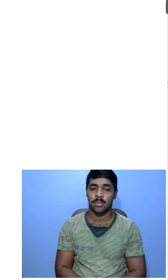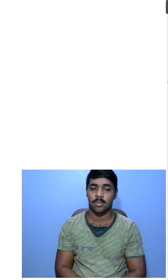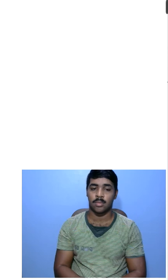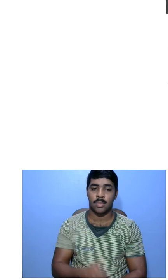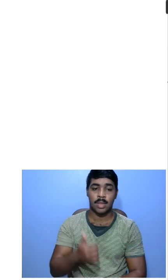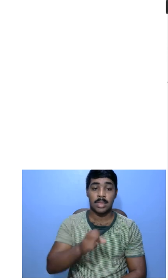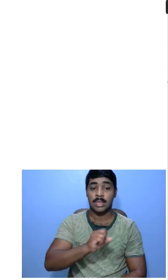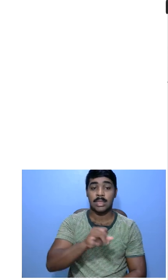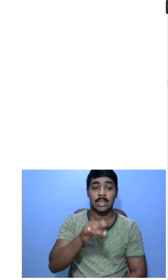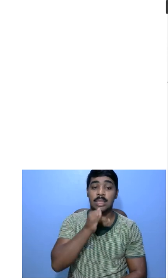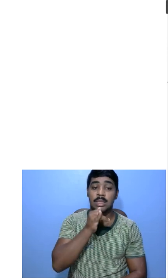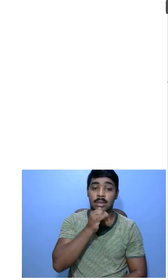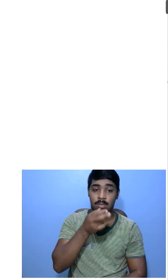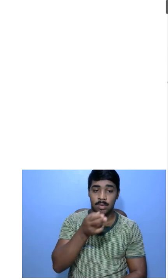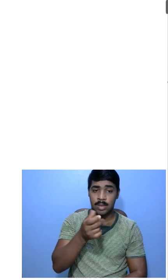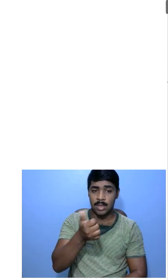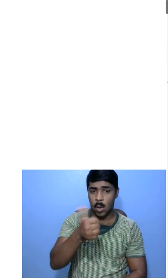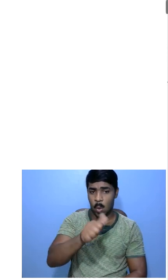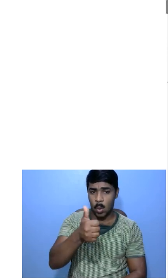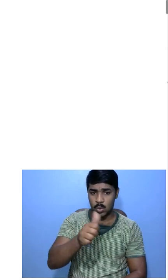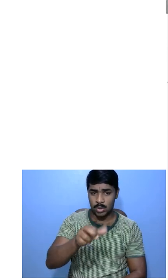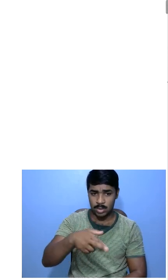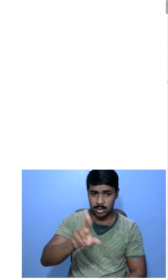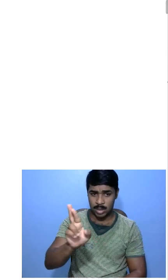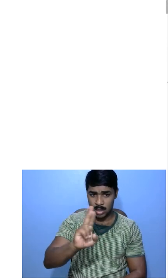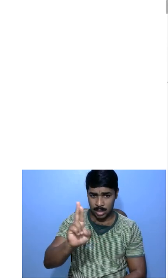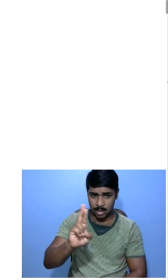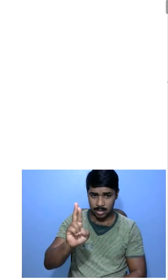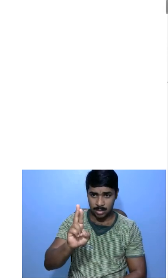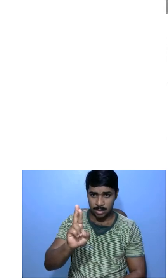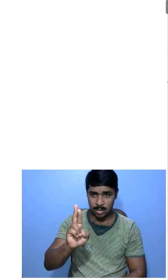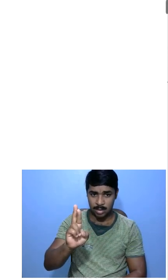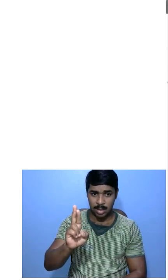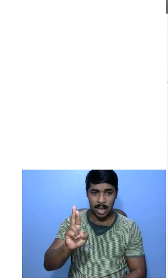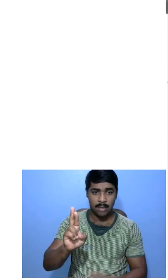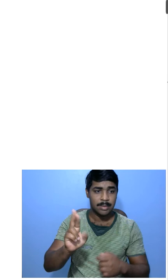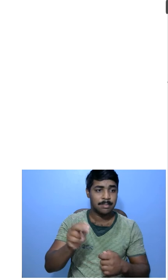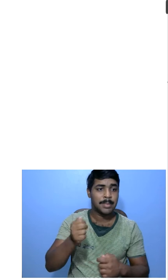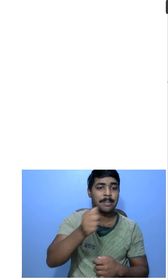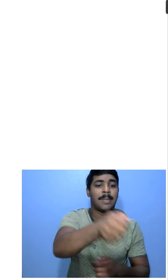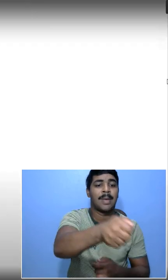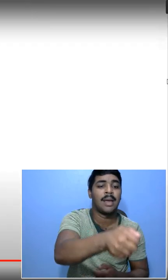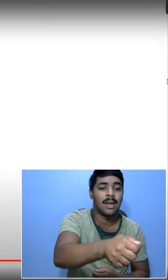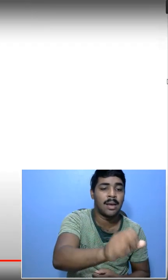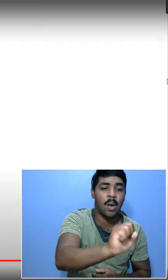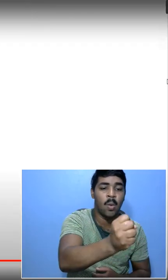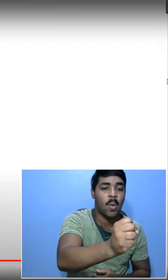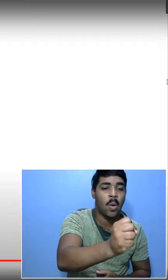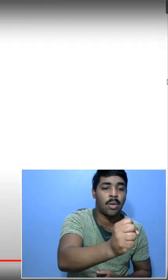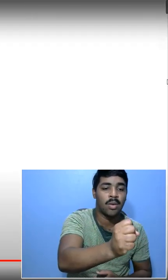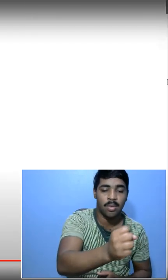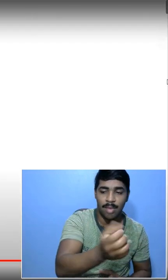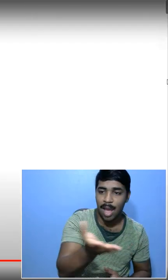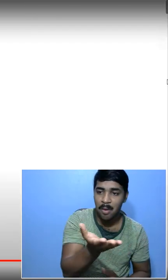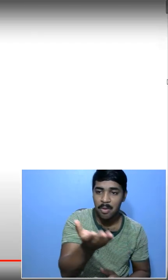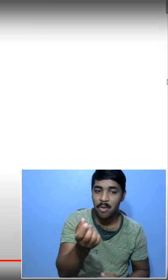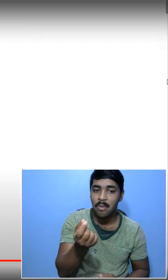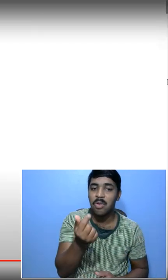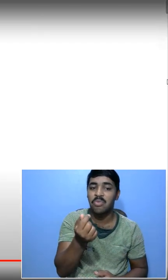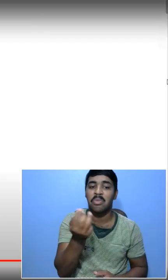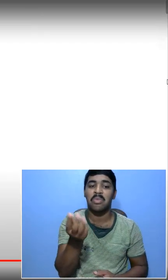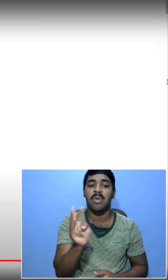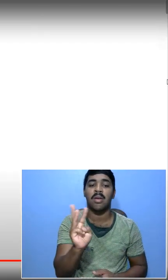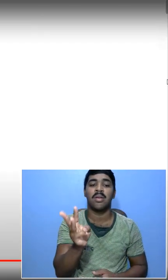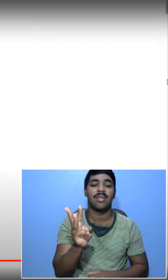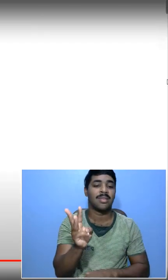R$11, está gastando 8, você vai ficar com um saldo positivo de R$3. Então essa